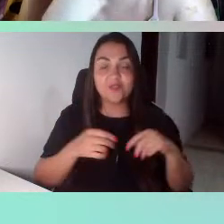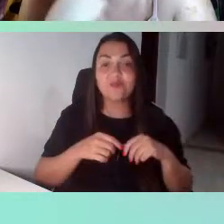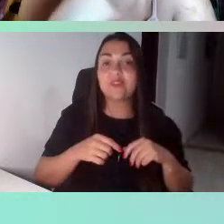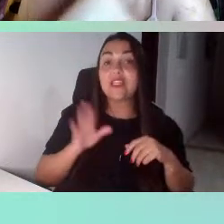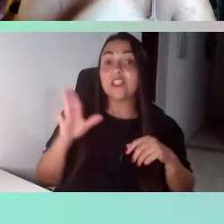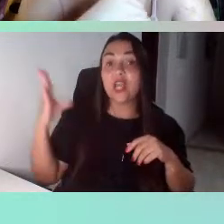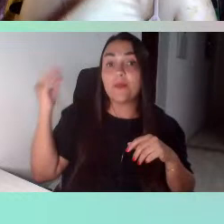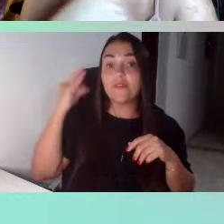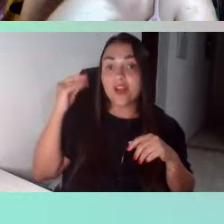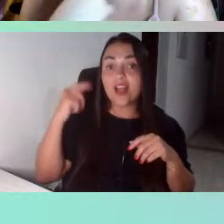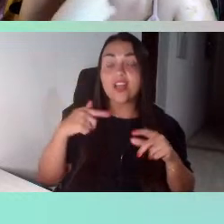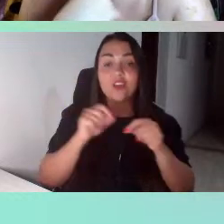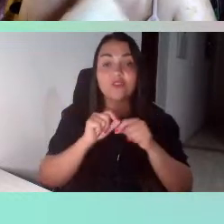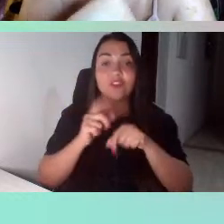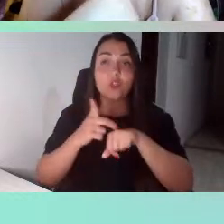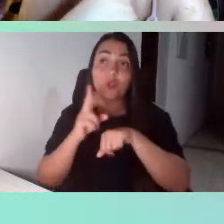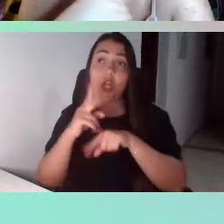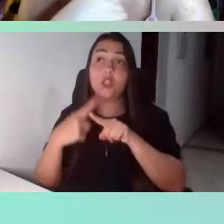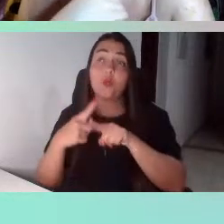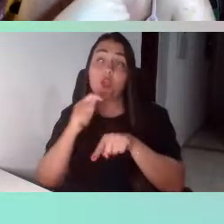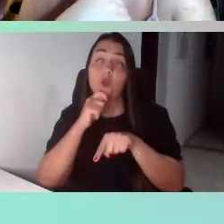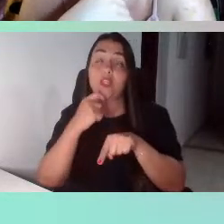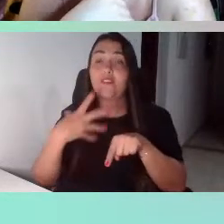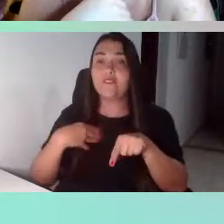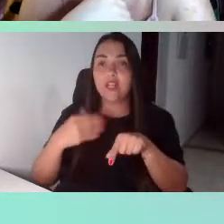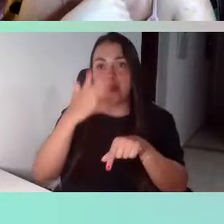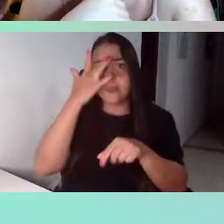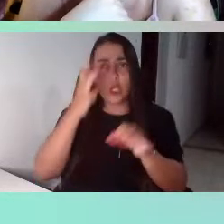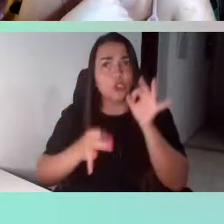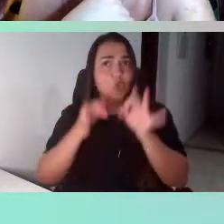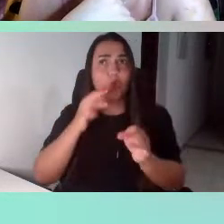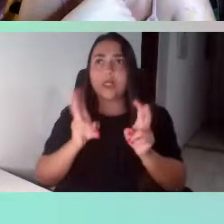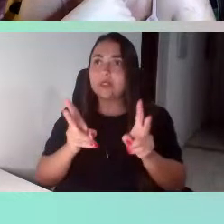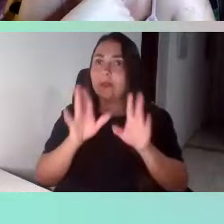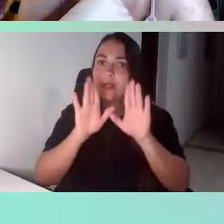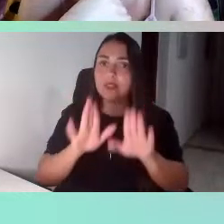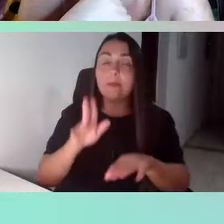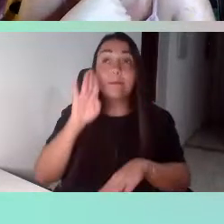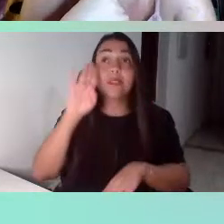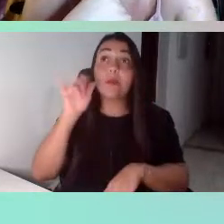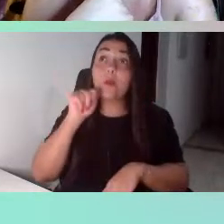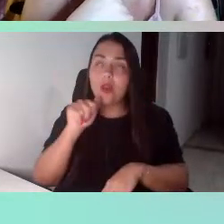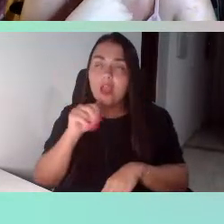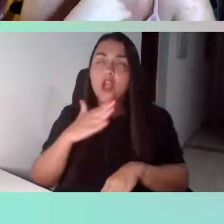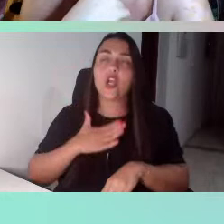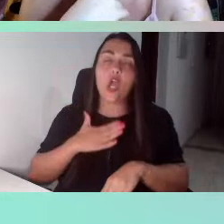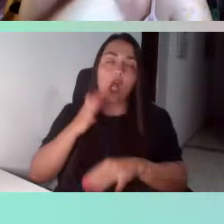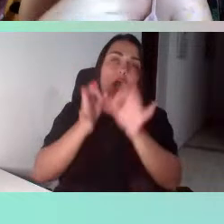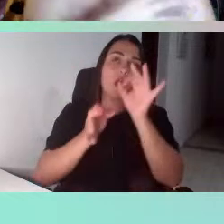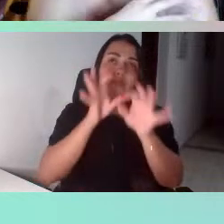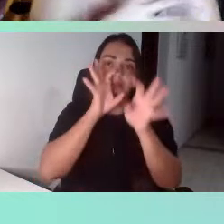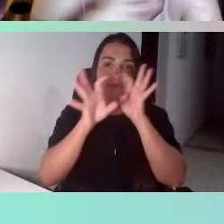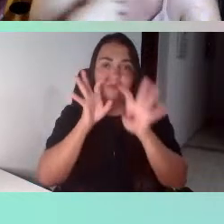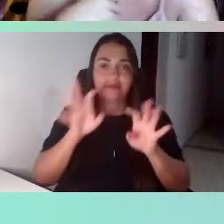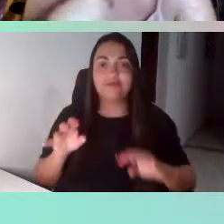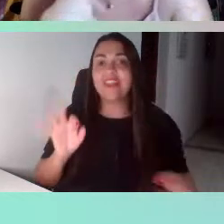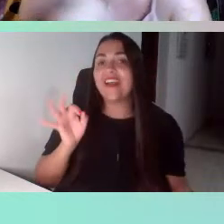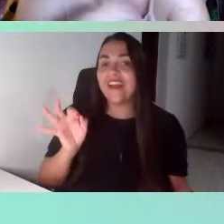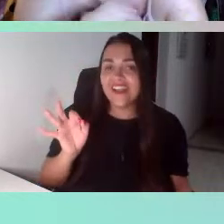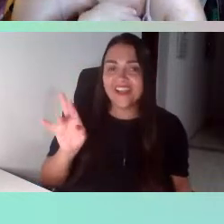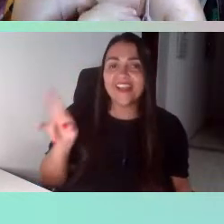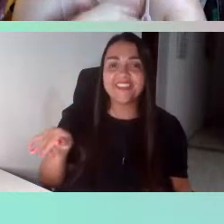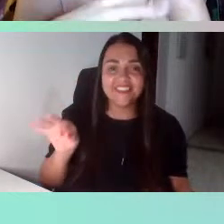fiz doutorado porque não tenho filhos. Os julgamentos vêm por todos os lados, desde que sejamos mulheres. É verdade, né? A gente está falando da